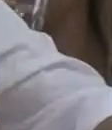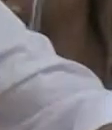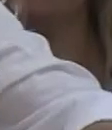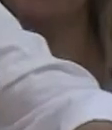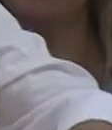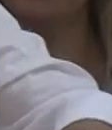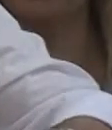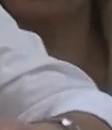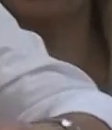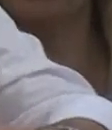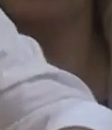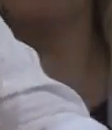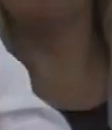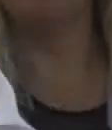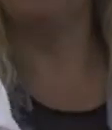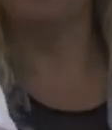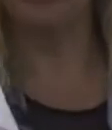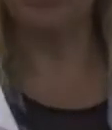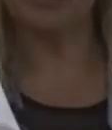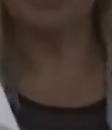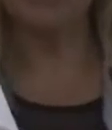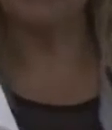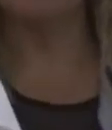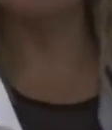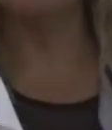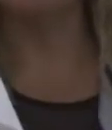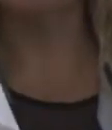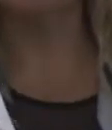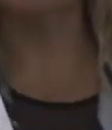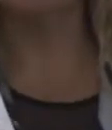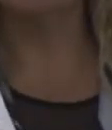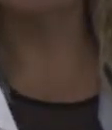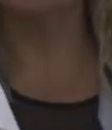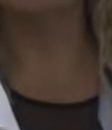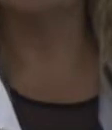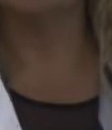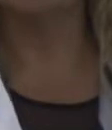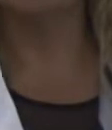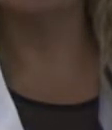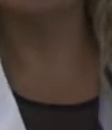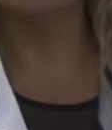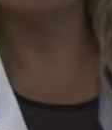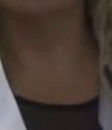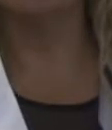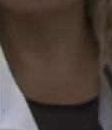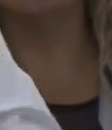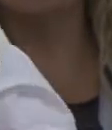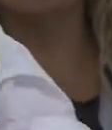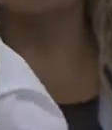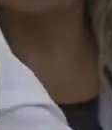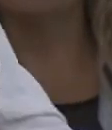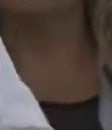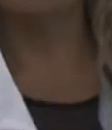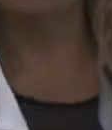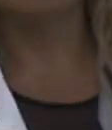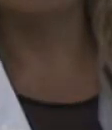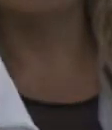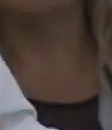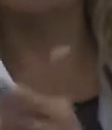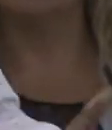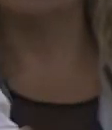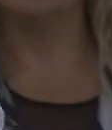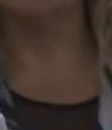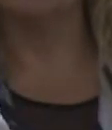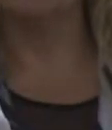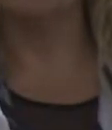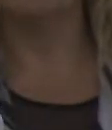a barraca, porque naquela época era bem cedinho que começava a feira. Acabava às 10 horas da manhã, mas começava 5h30 da manhã, já tinha um monte de gente andando, e a feira